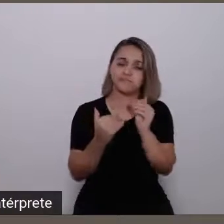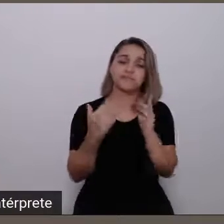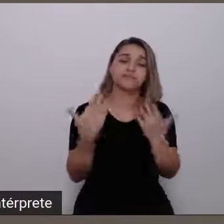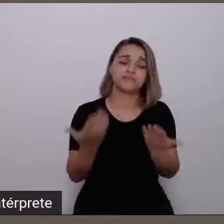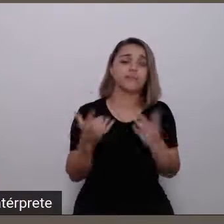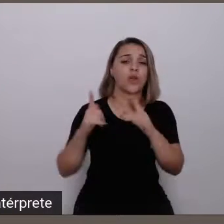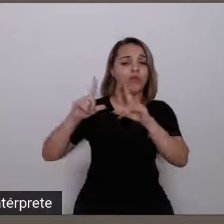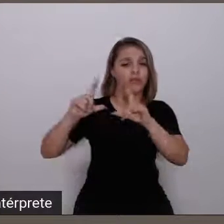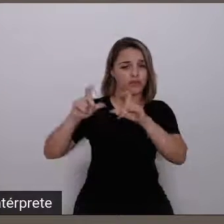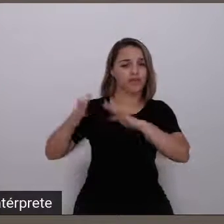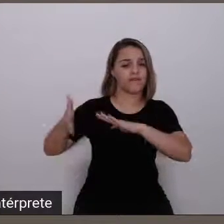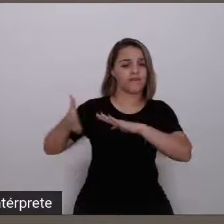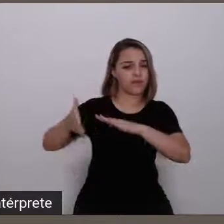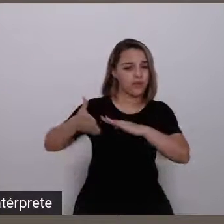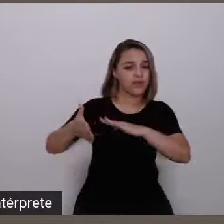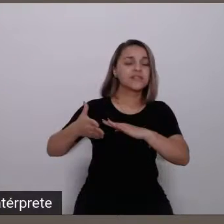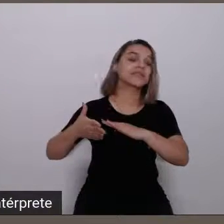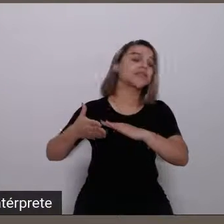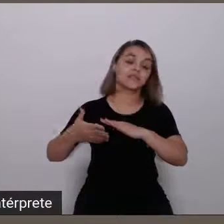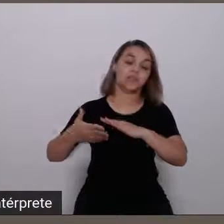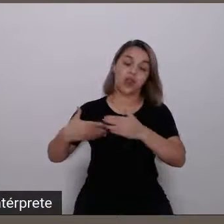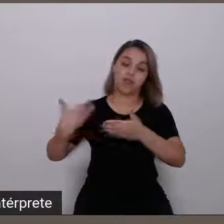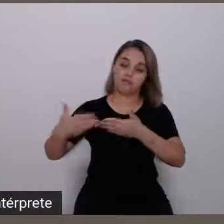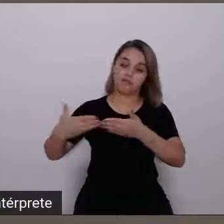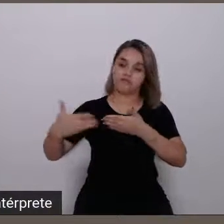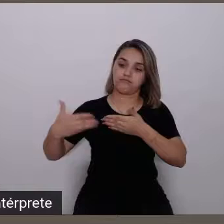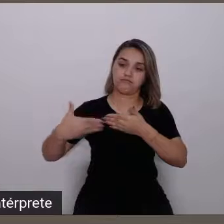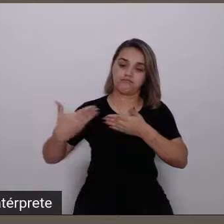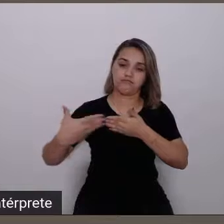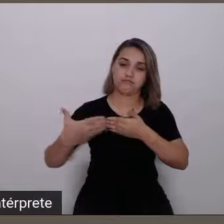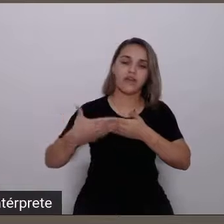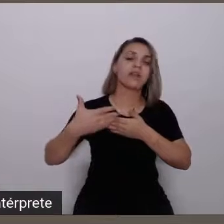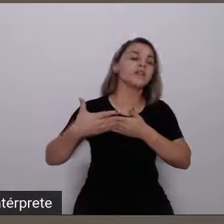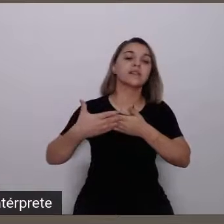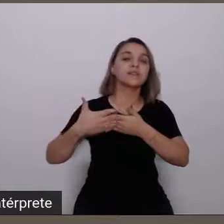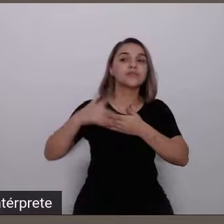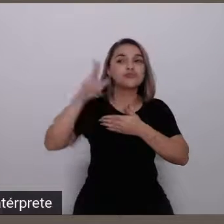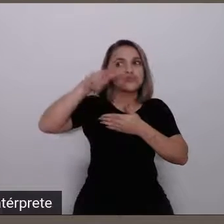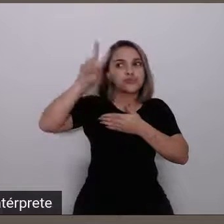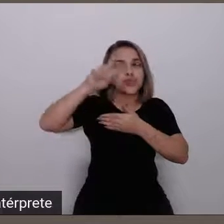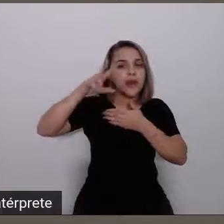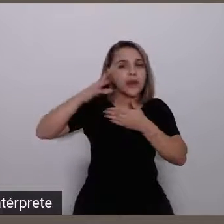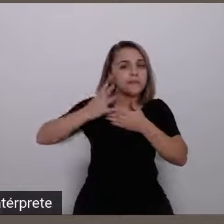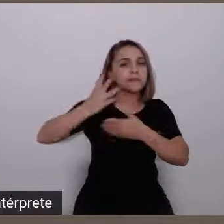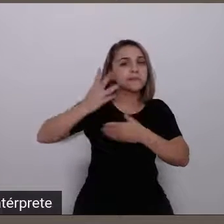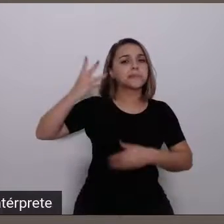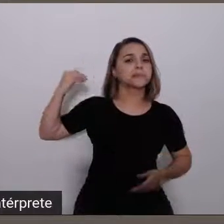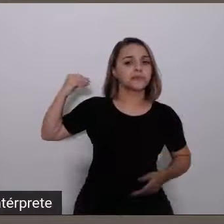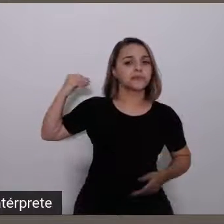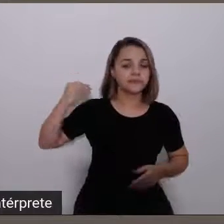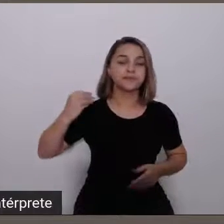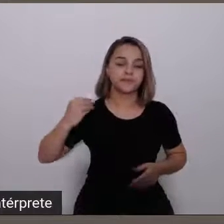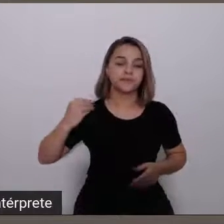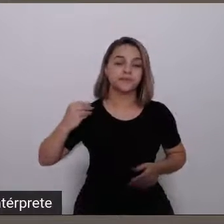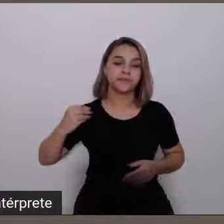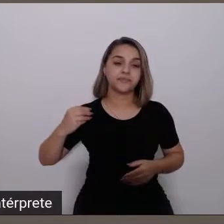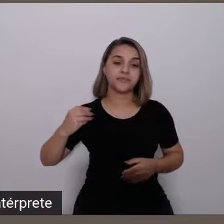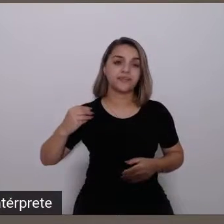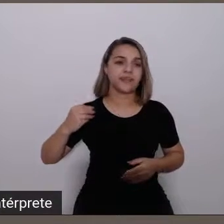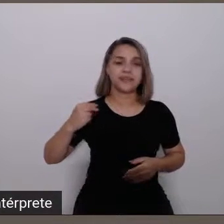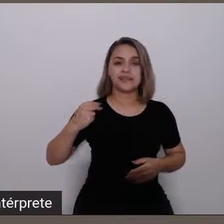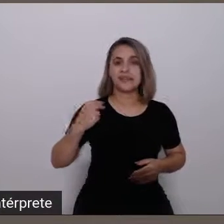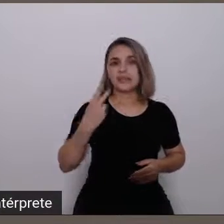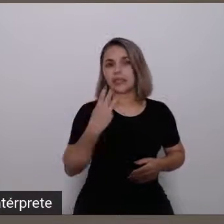moderna, ela traçou um resto, jogou toda uma história fora e reinou durante 30, 40 anos até entrar em